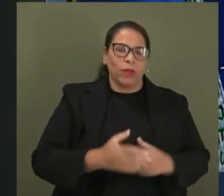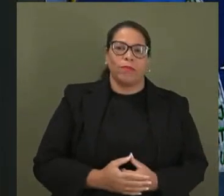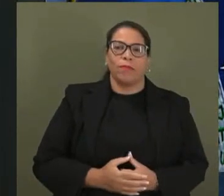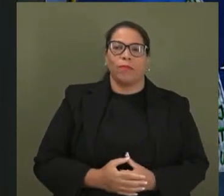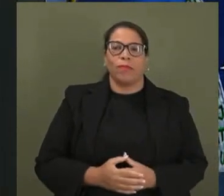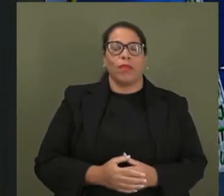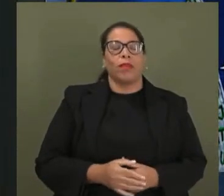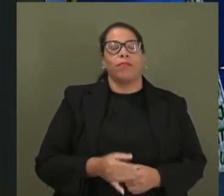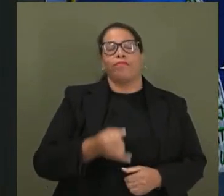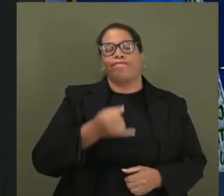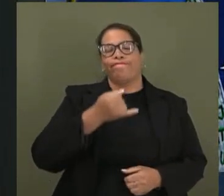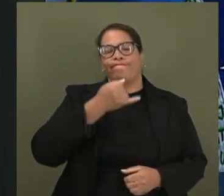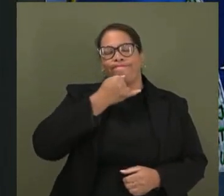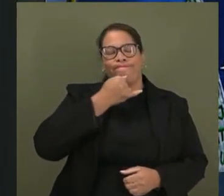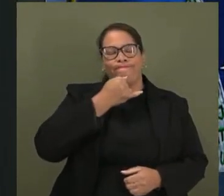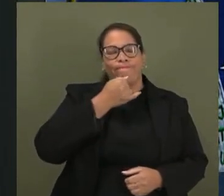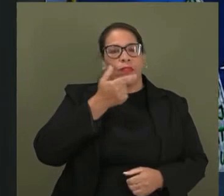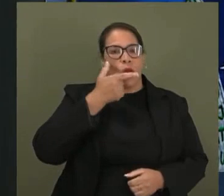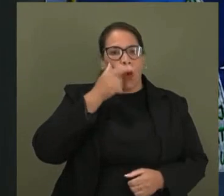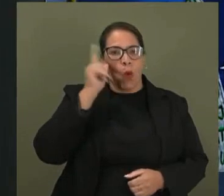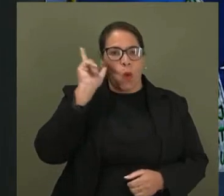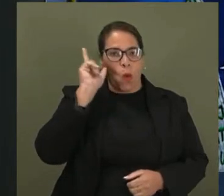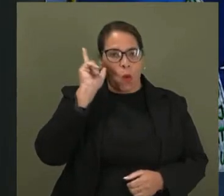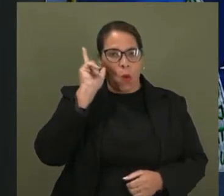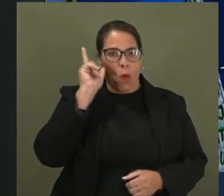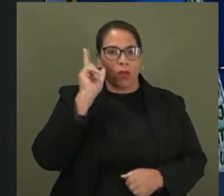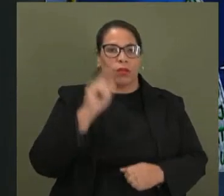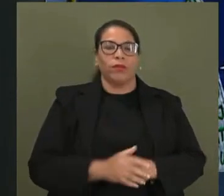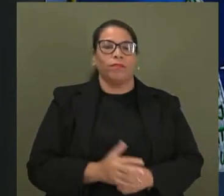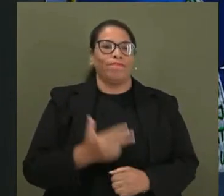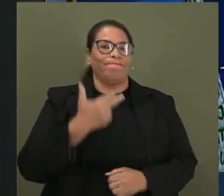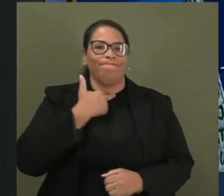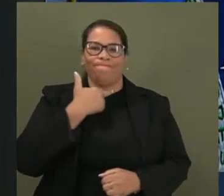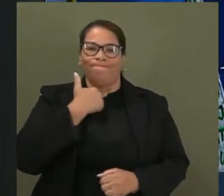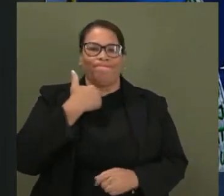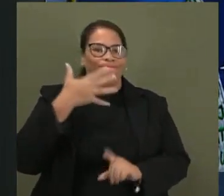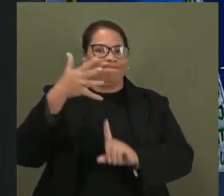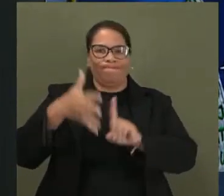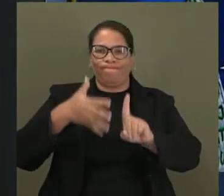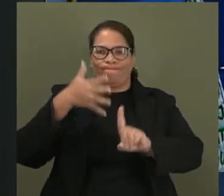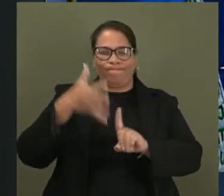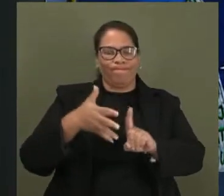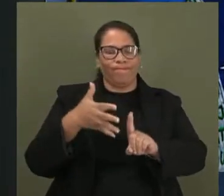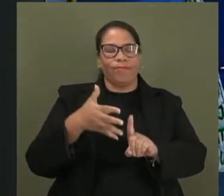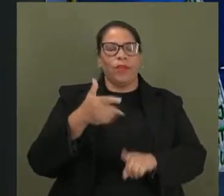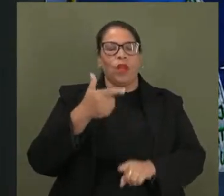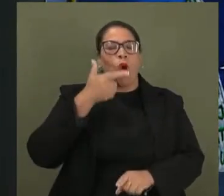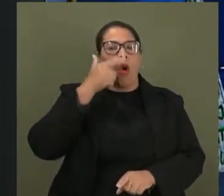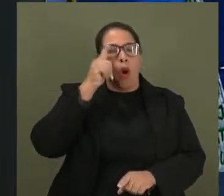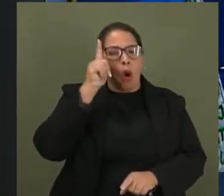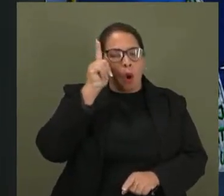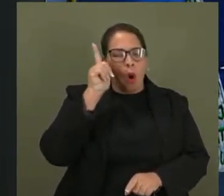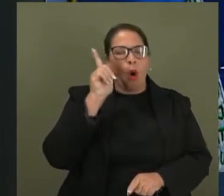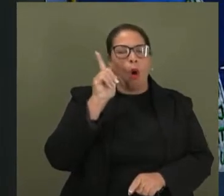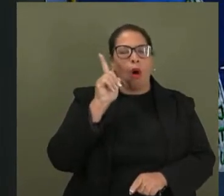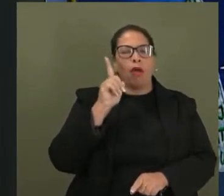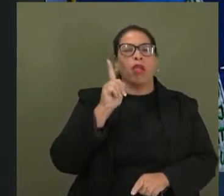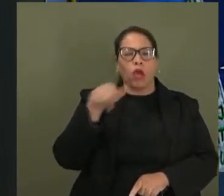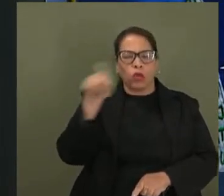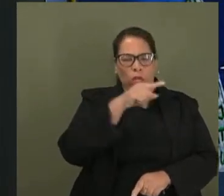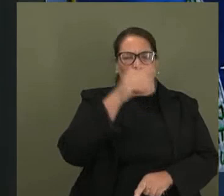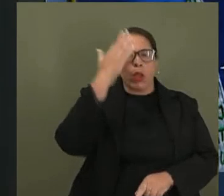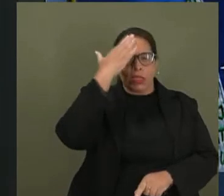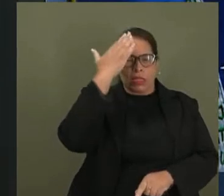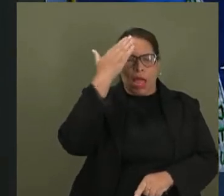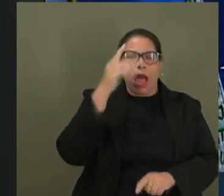Infelizmente ontem, senhor presidente, eu não pude falar. Passei alguns dias, o senhor sabe